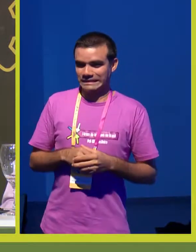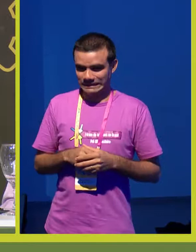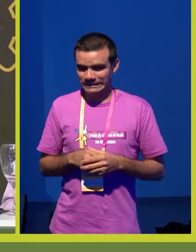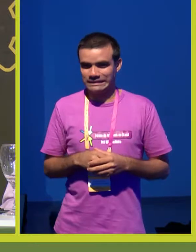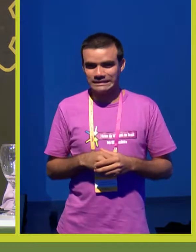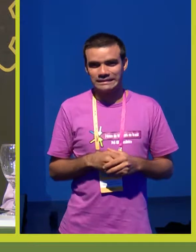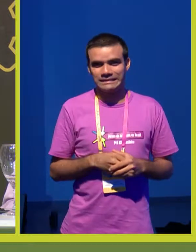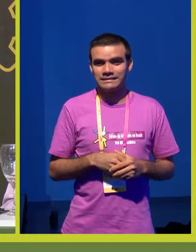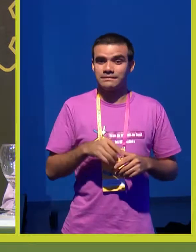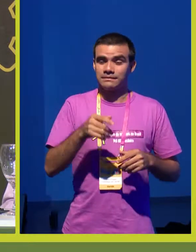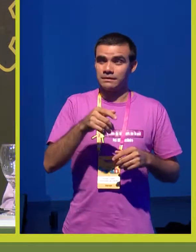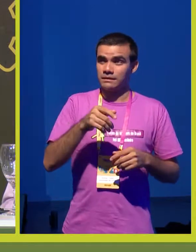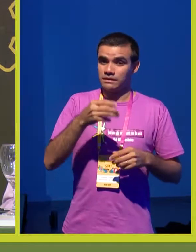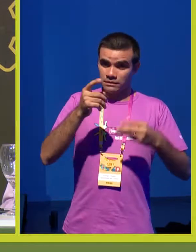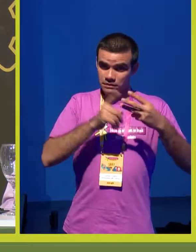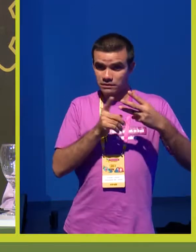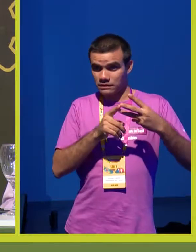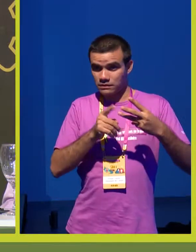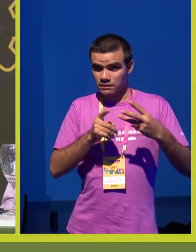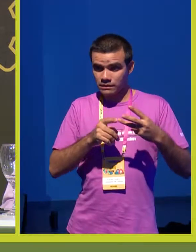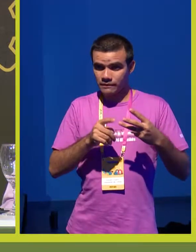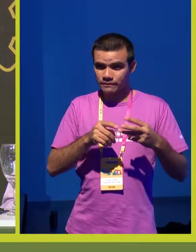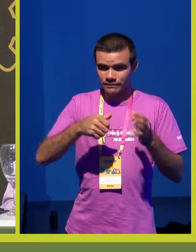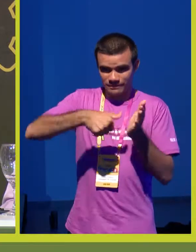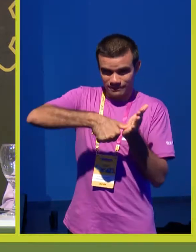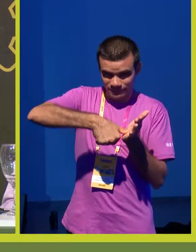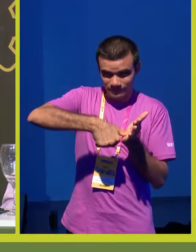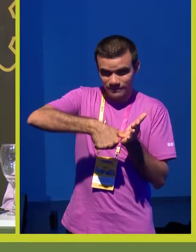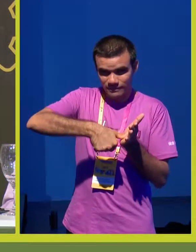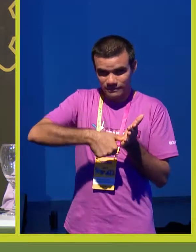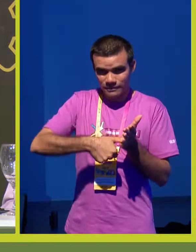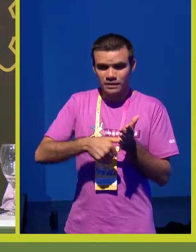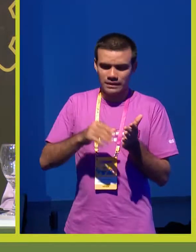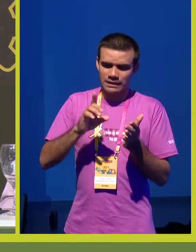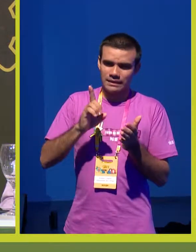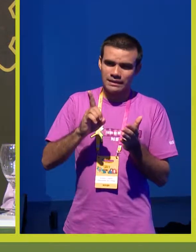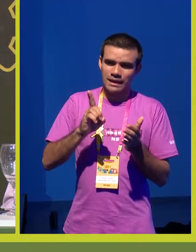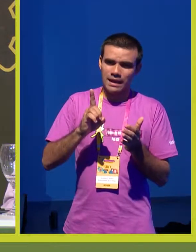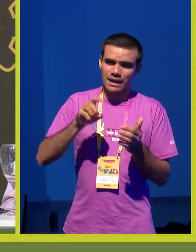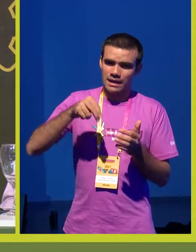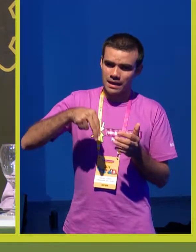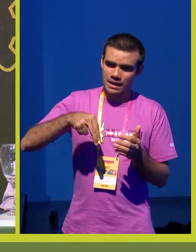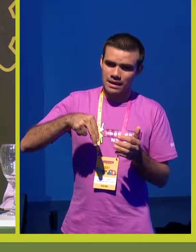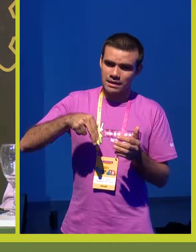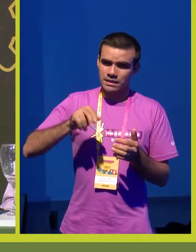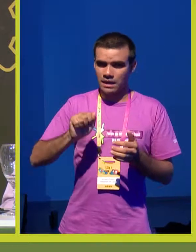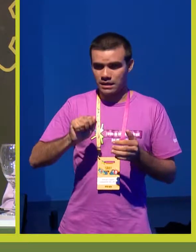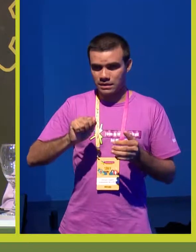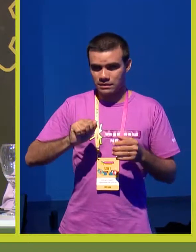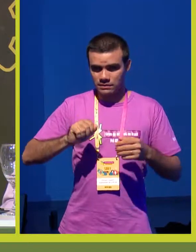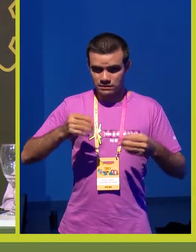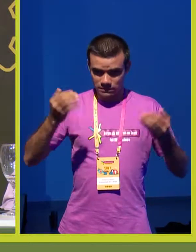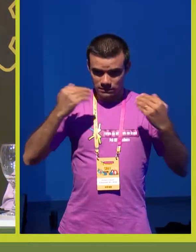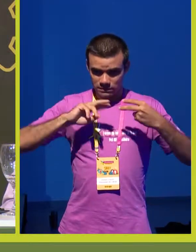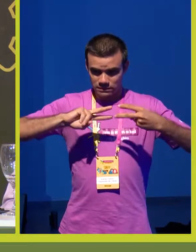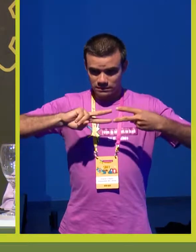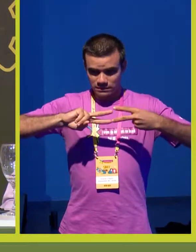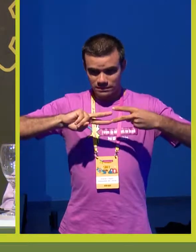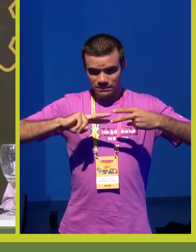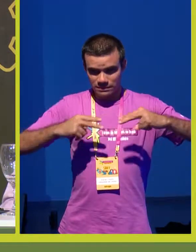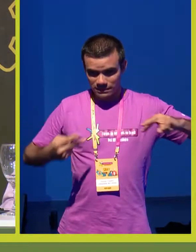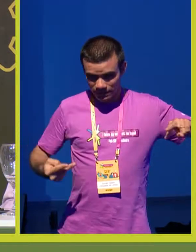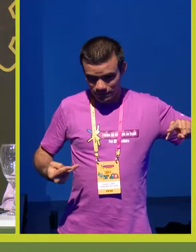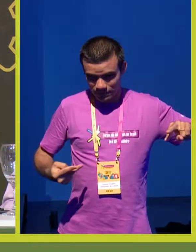são os dados biométricos, com destaque ao DNA, o perfil genético. Então, como o doutor Rodrigo já